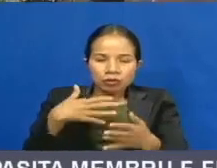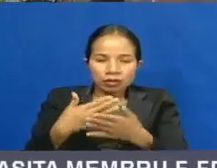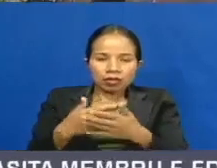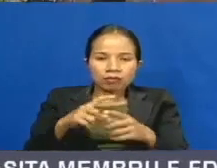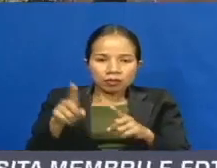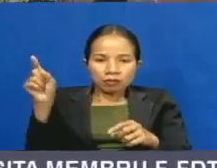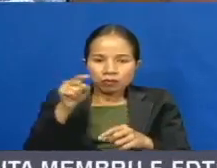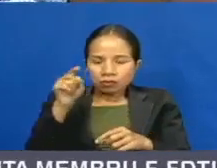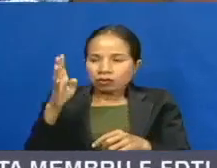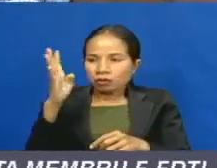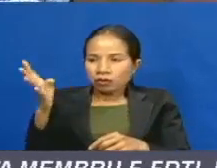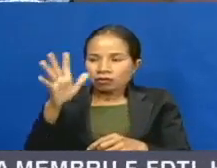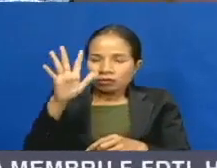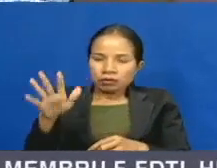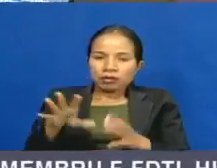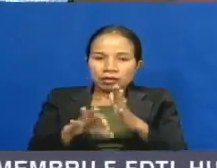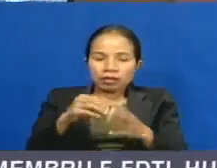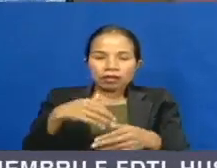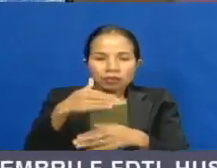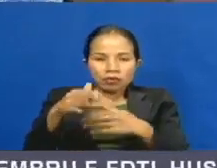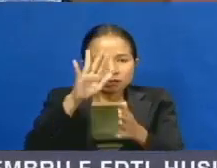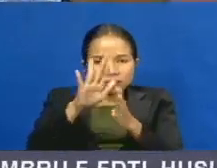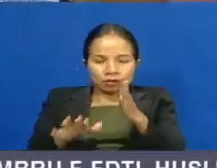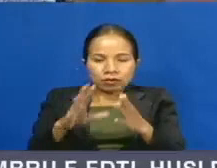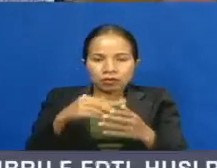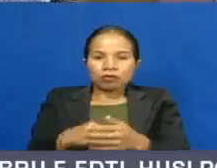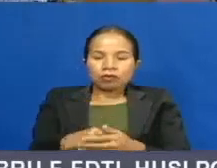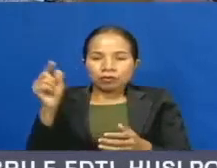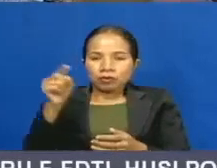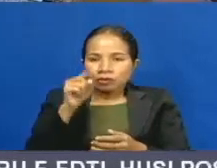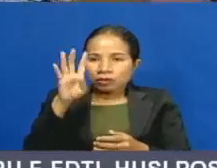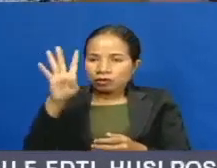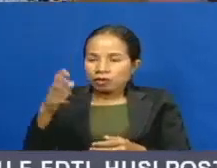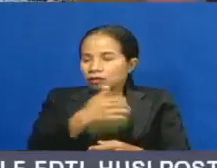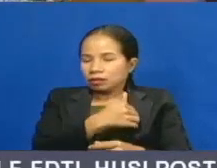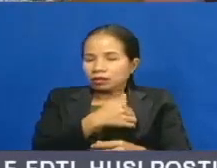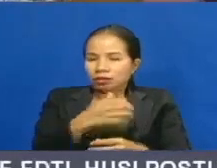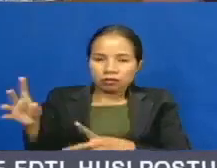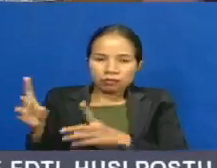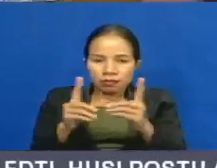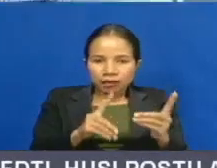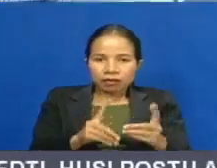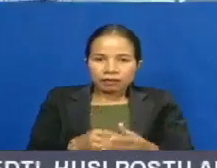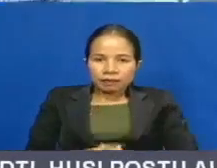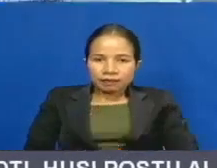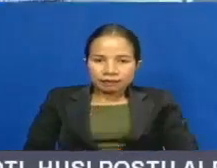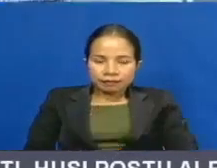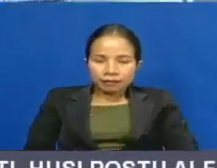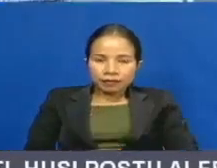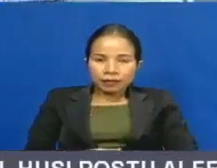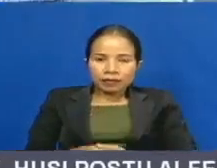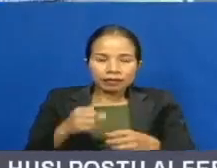be porcento at nulu resing lima hetan progresso menos no metas porcento hat sedauk implementa metas